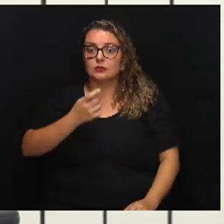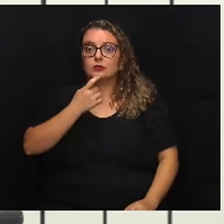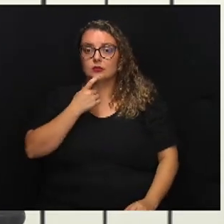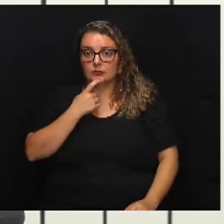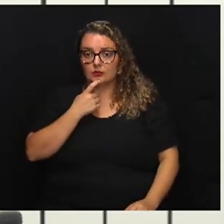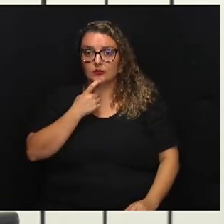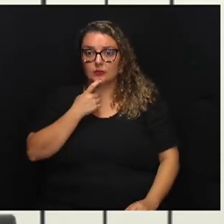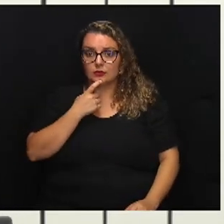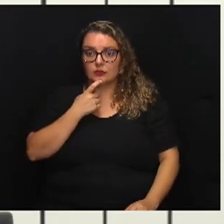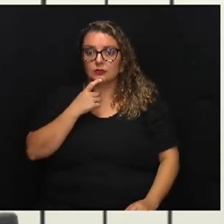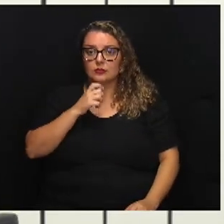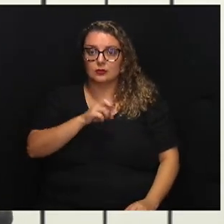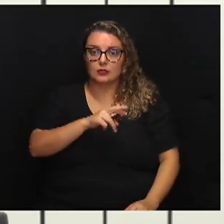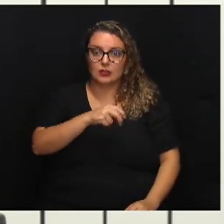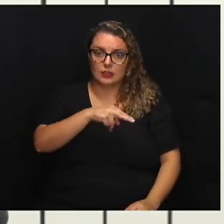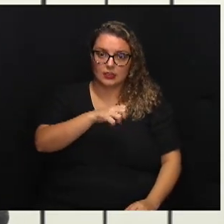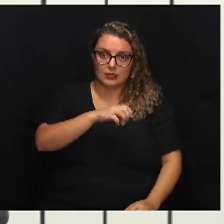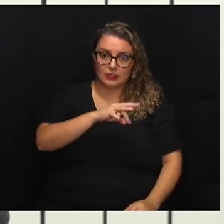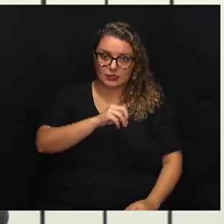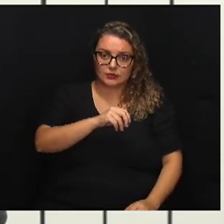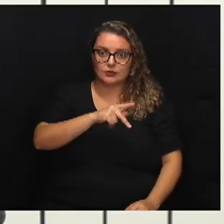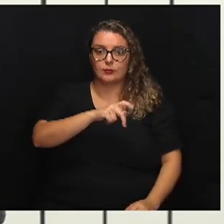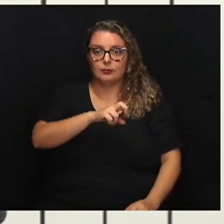para Ernesto Dimas Paulela.